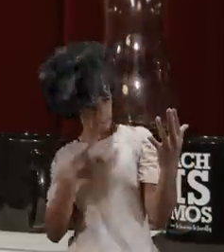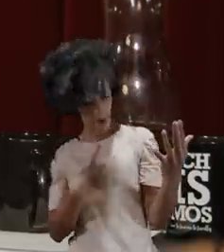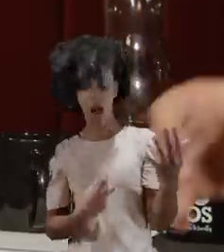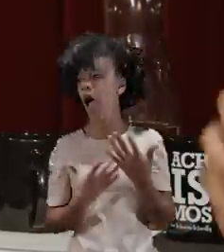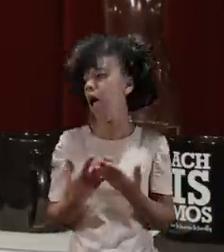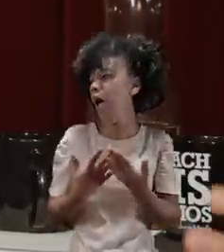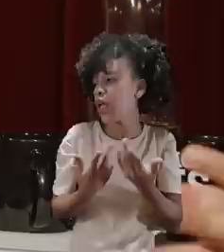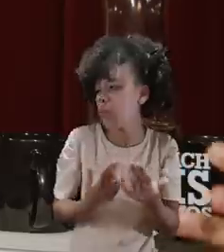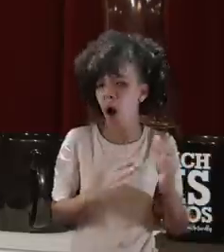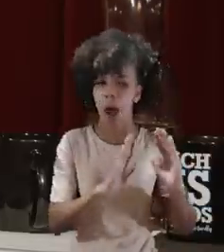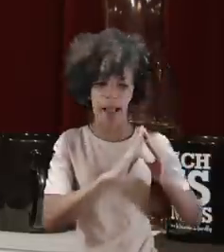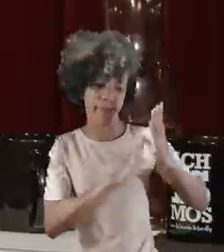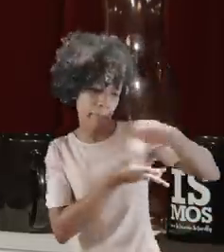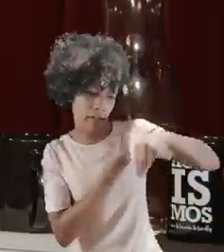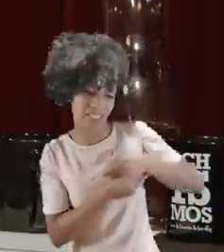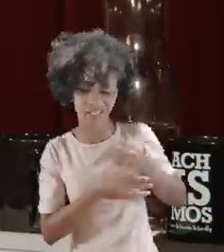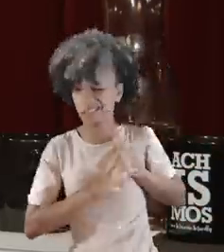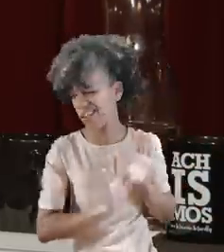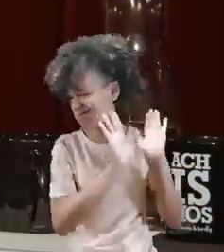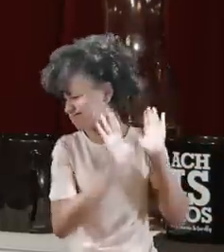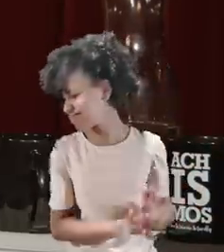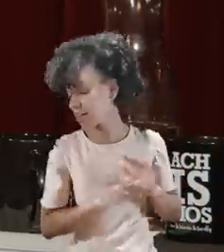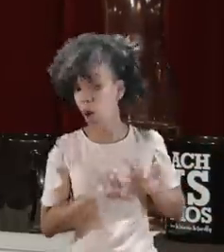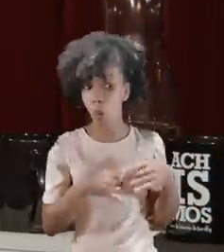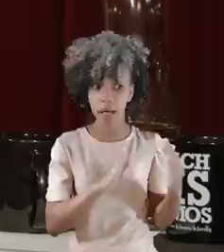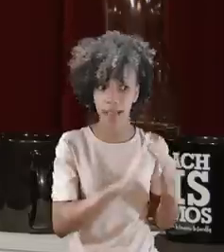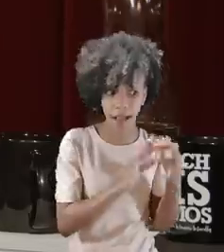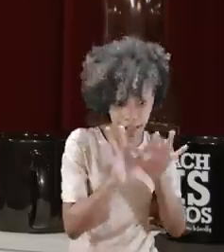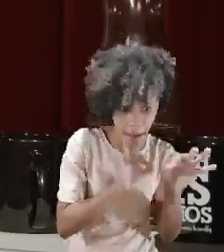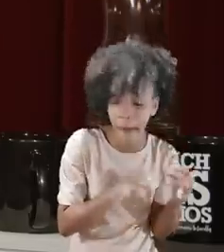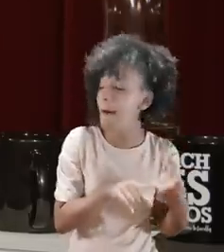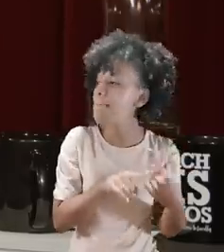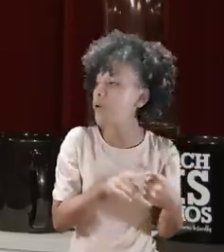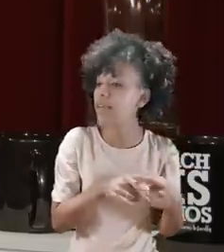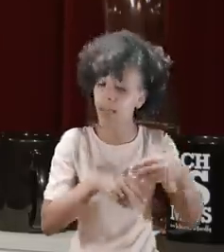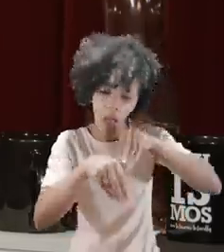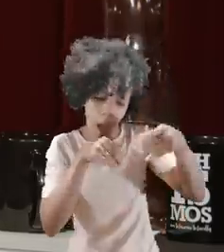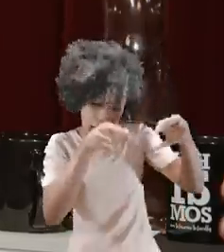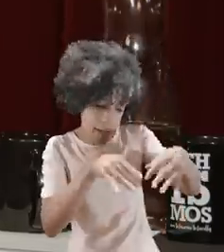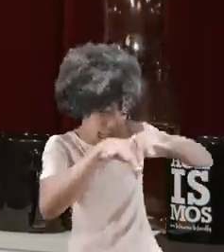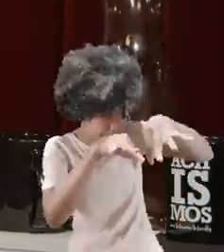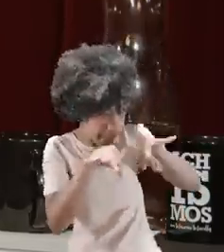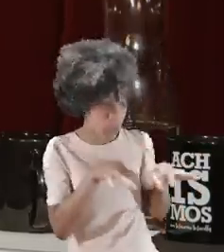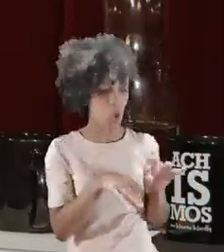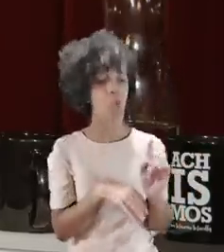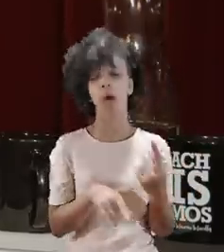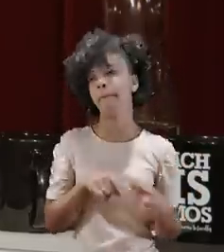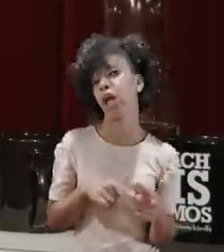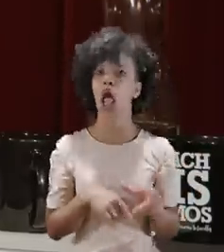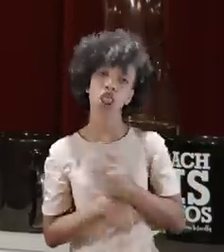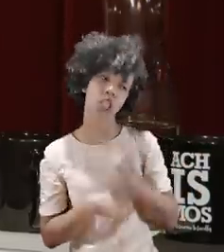é igual tua casa tá bagunçada que ela está bagunçado você não quer ir para casa quando a casa tá porque a gente arruma a cama a gente arruma a cama né porque